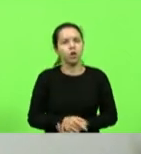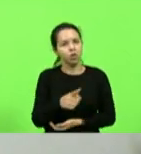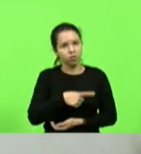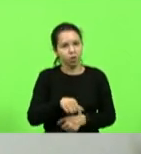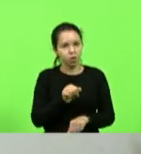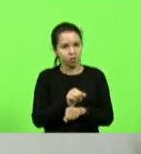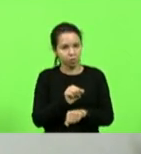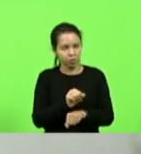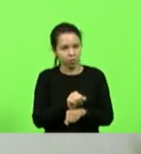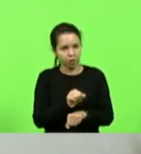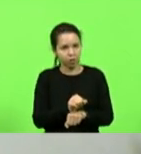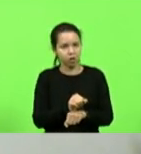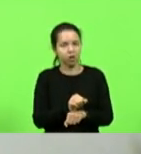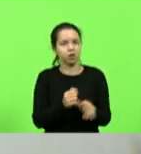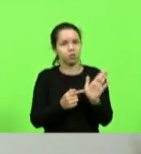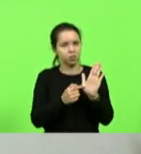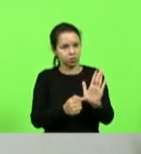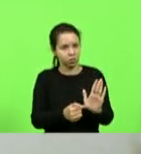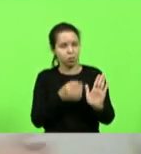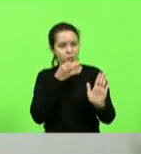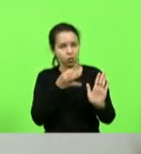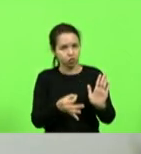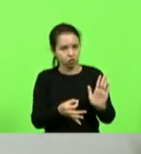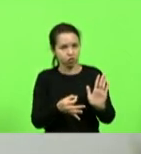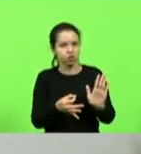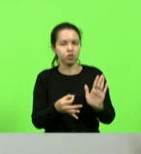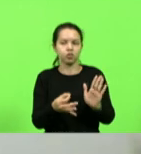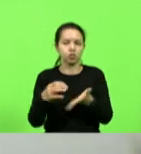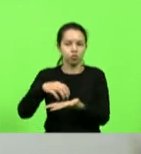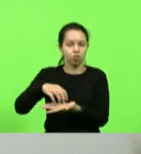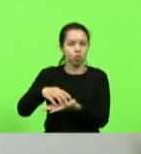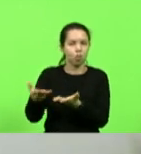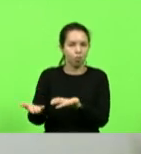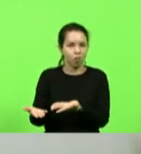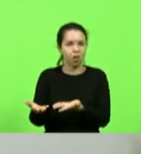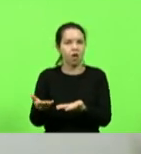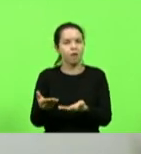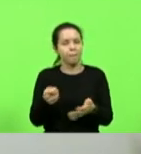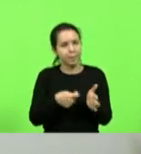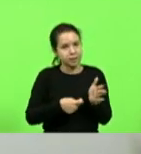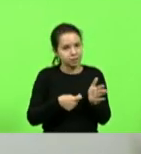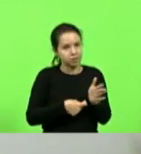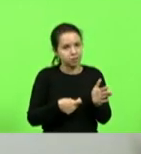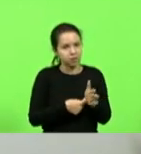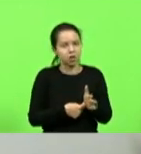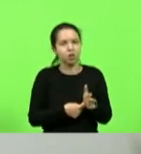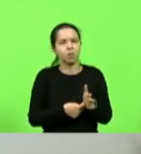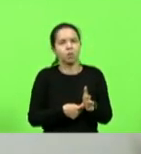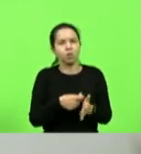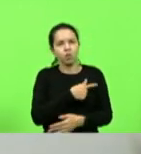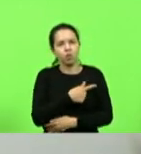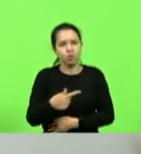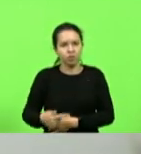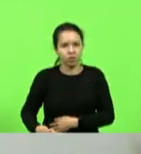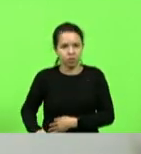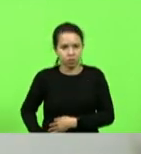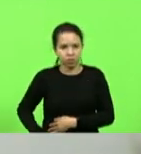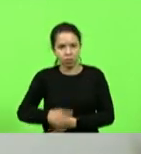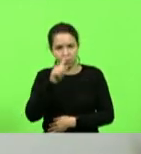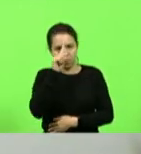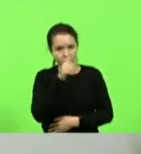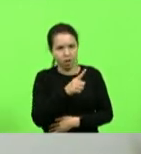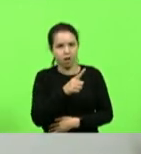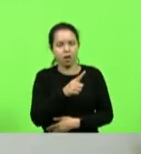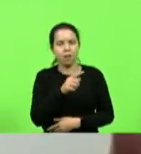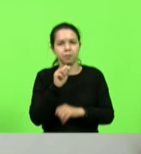de motivos da sede, vai para o governo, vamos fazer pressão para o governador mandar para a LESC, vamos trabalhar para